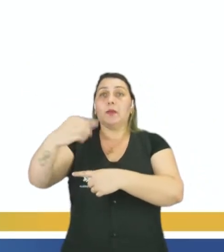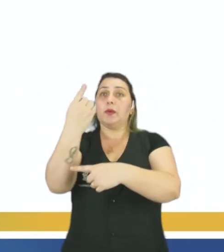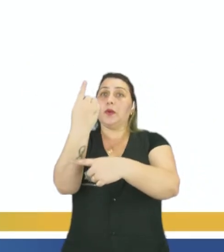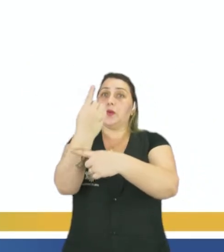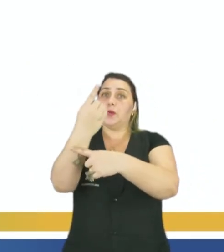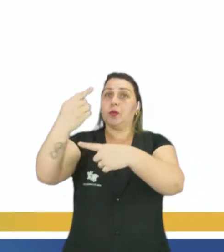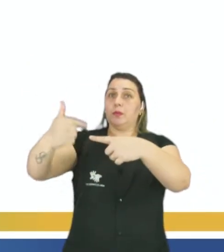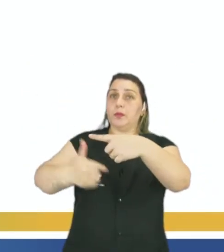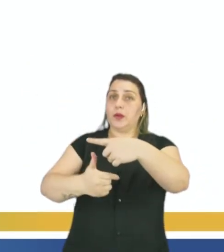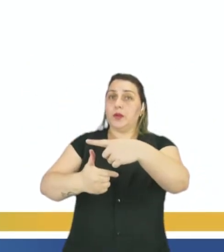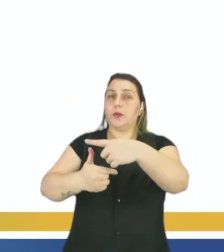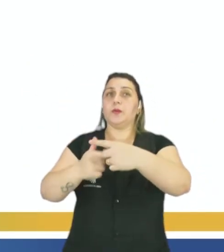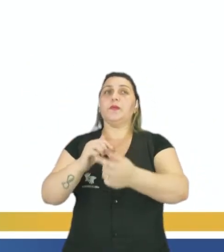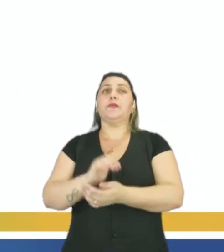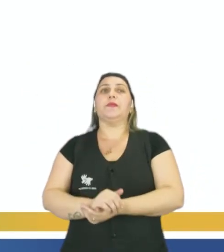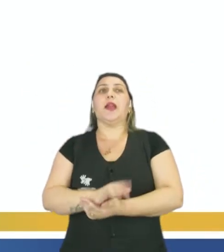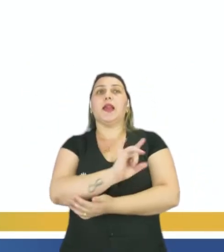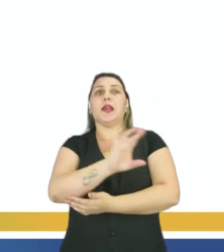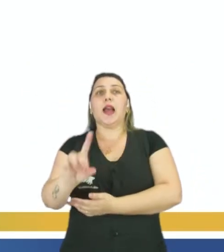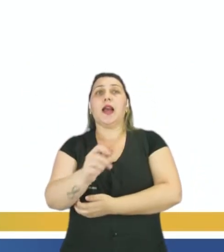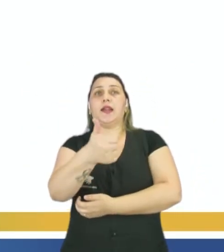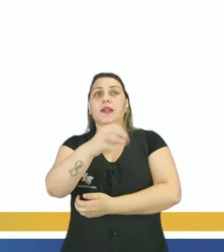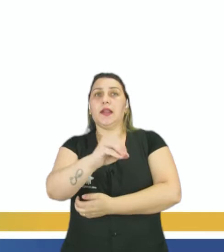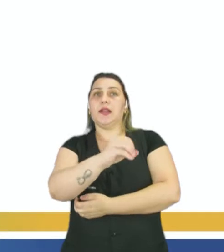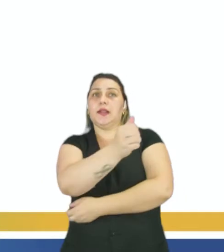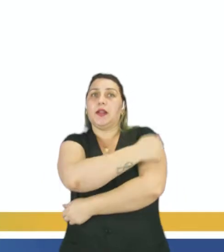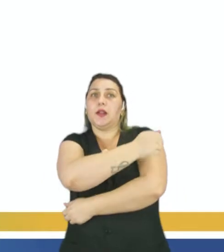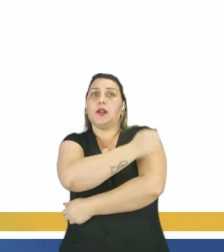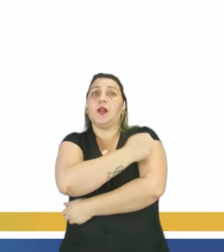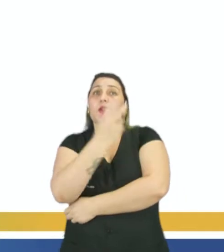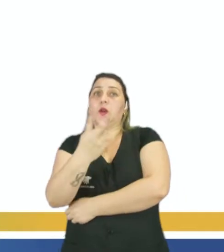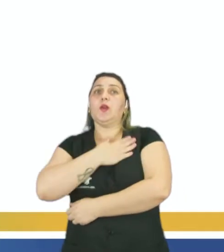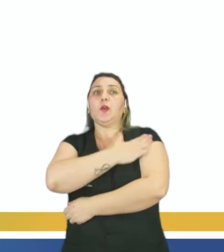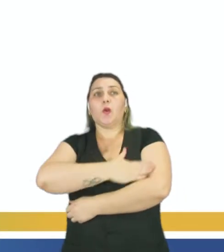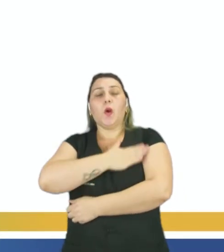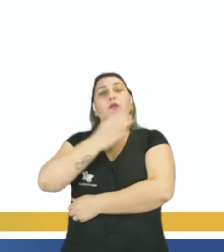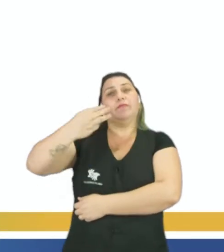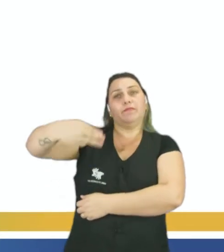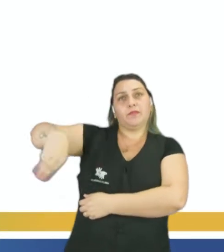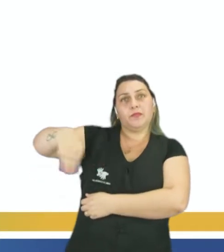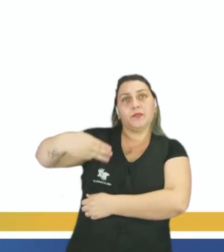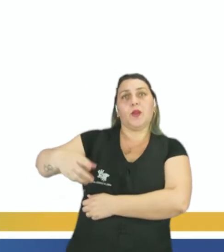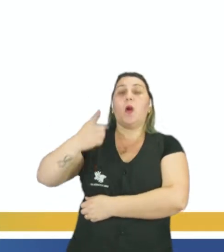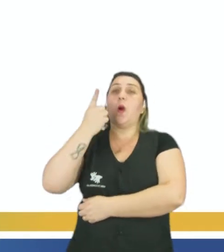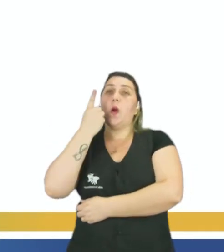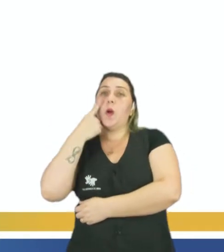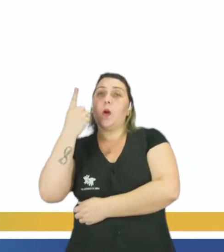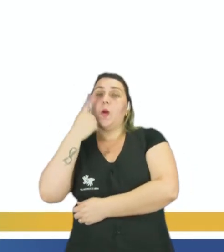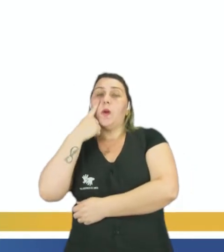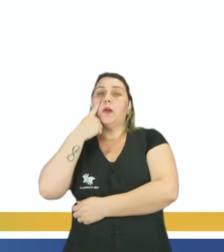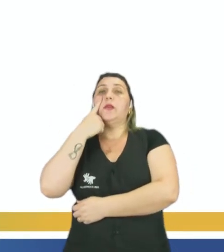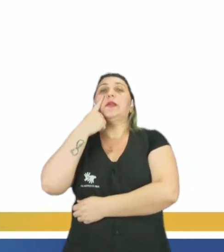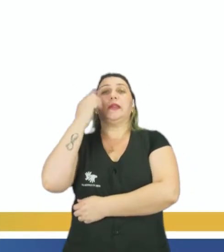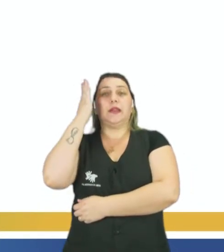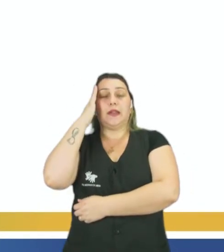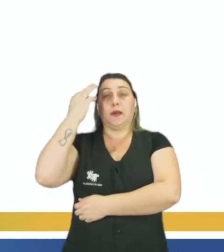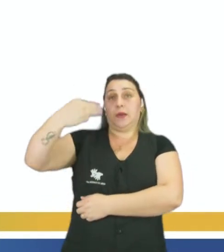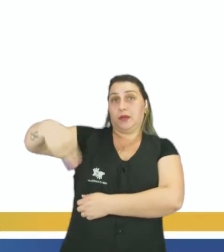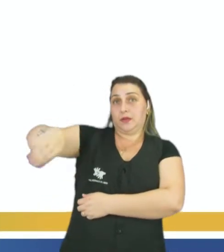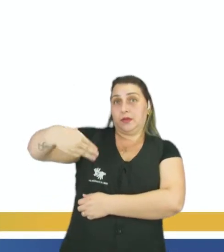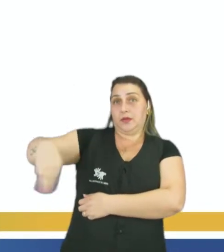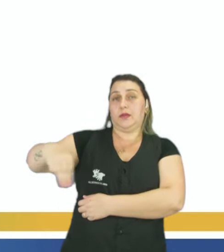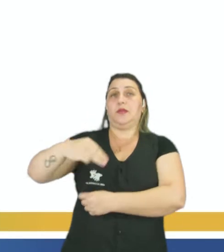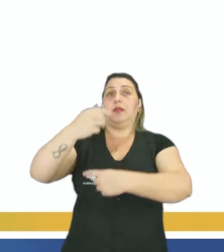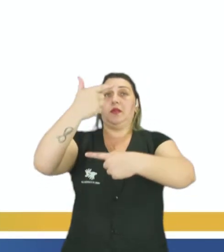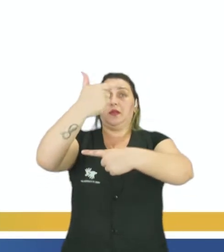meio. E de cada 10 alunos, 2 gostam de matemática. Então nós podemos interpretar matematicamente